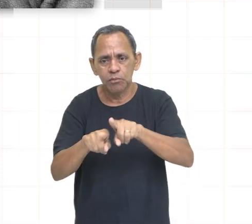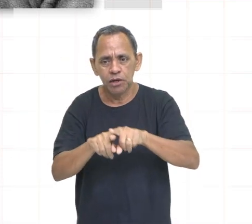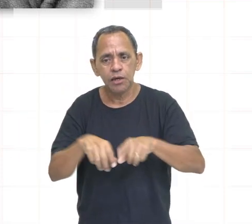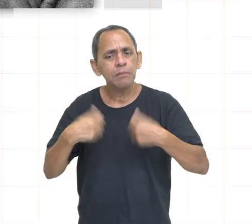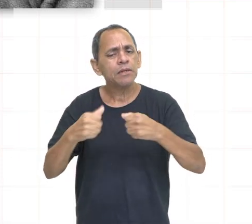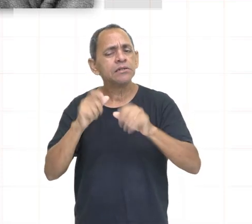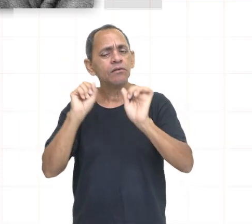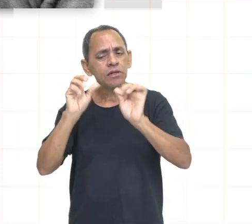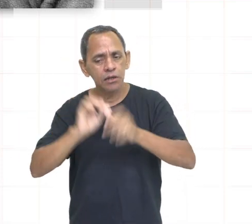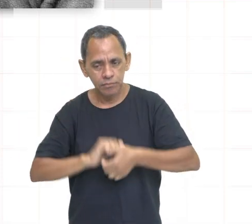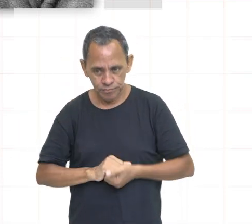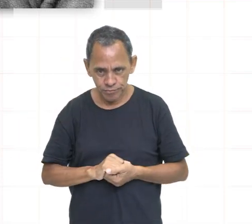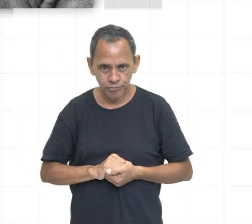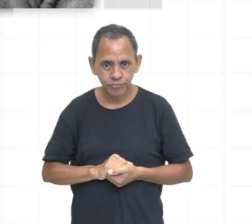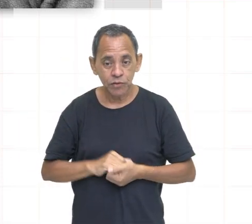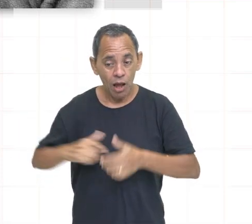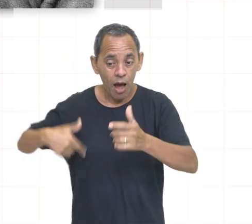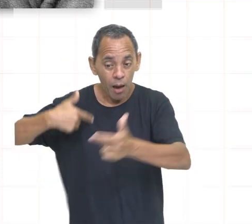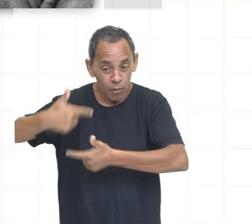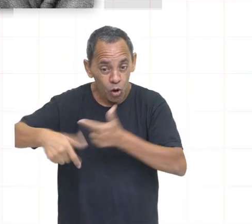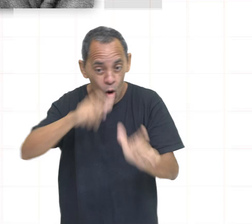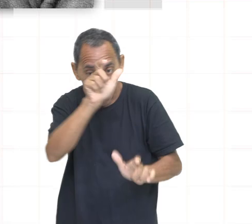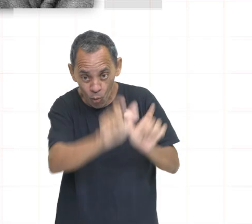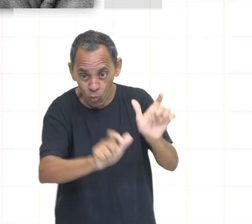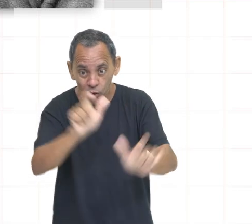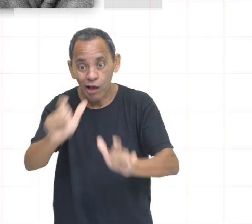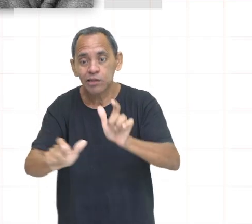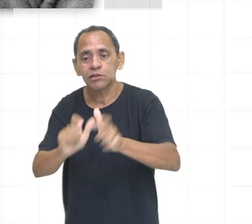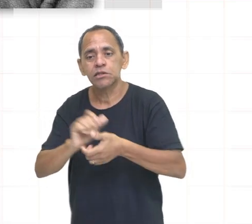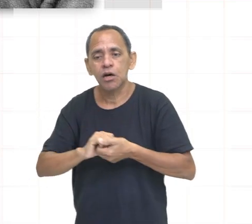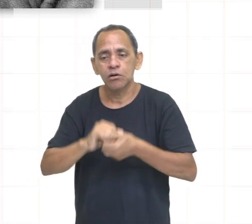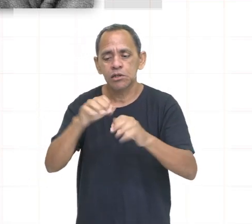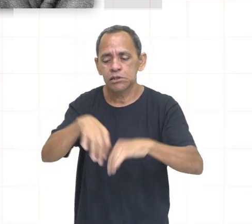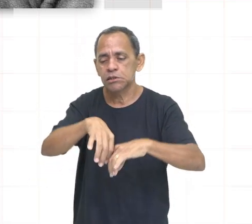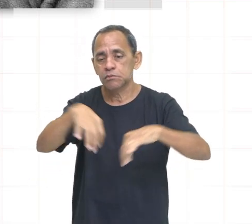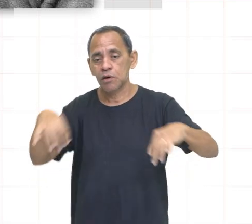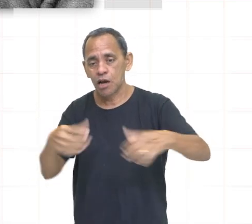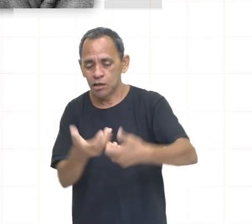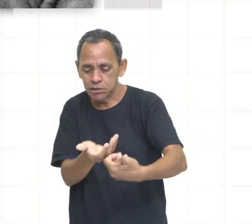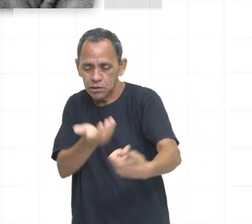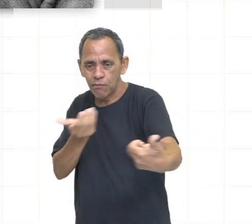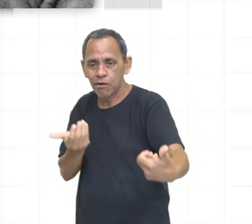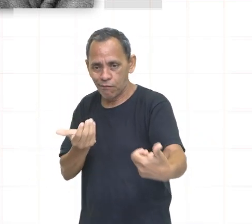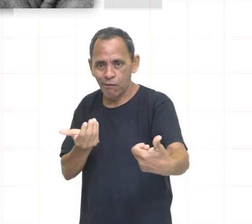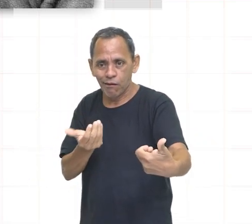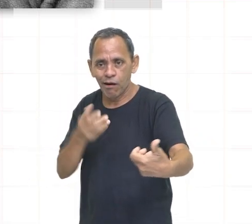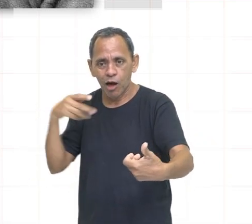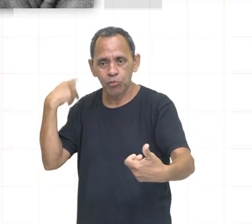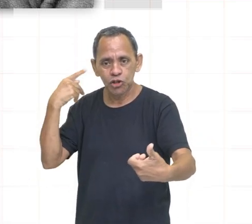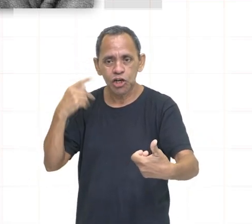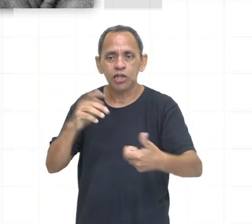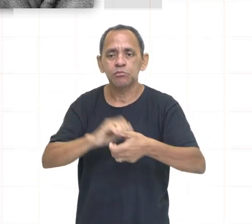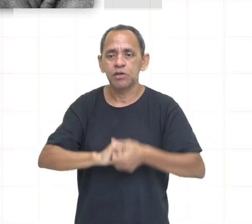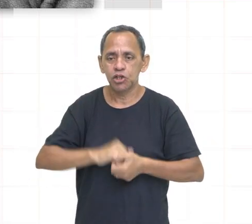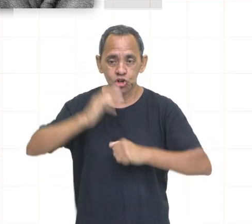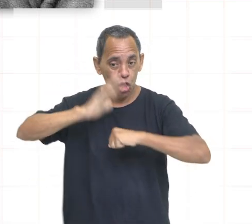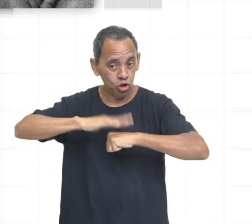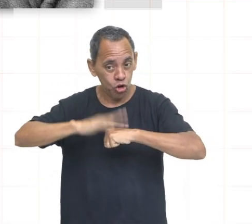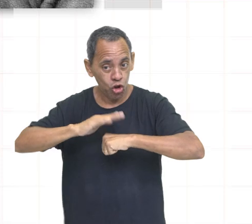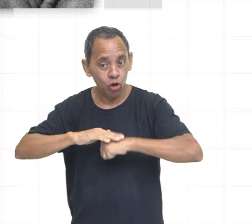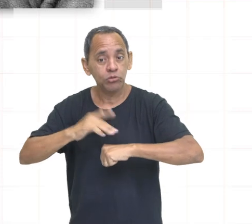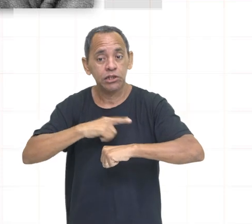necessário, a priori, o operário, as pessoas, a população, se emancipar politicamente,